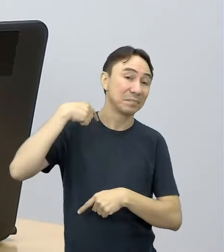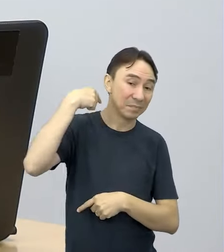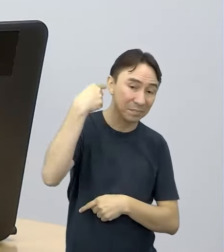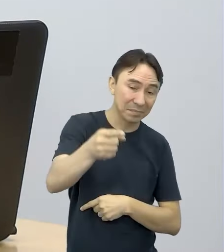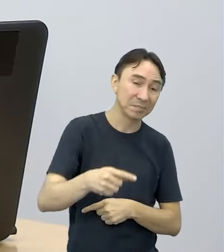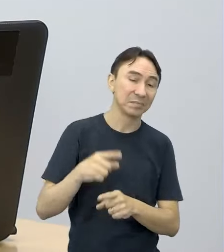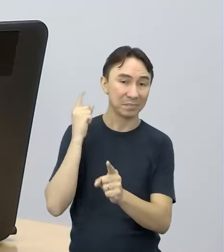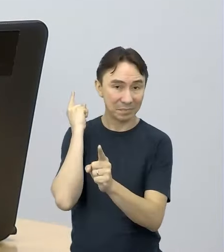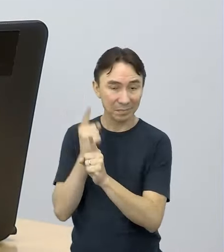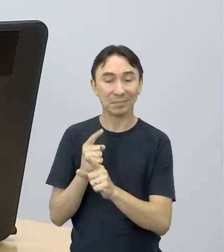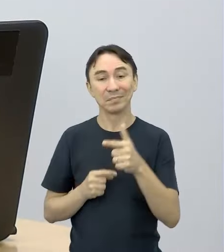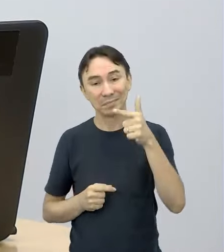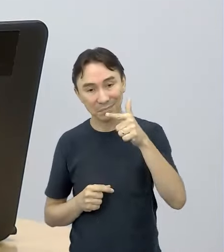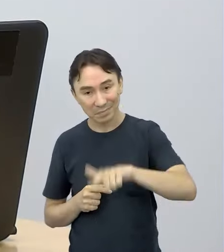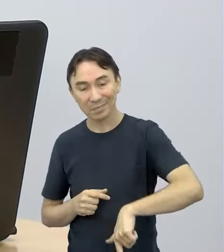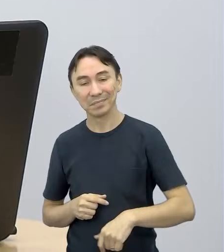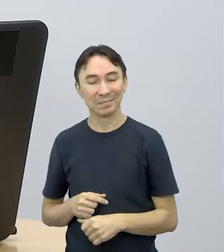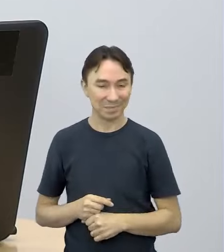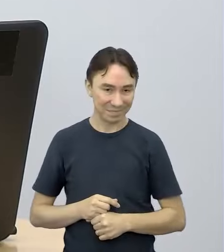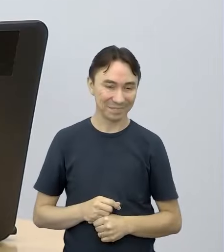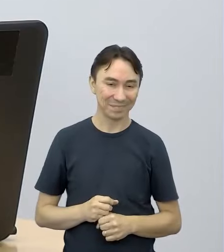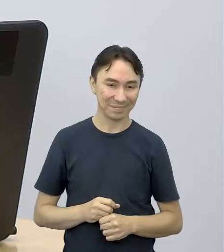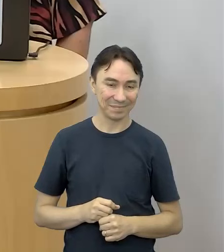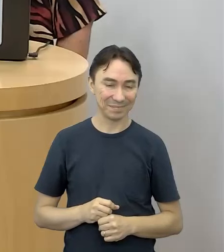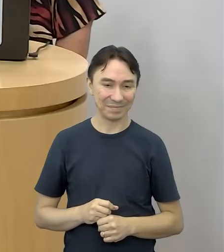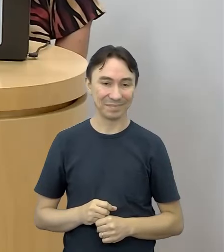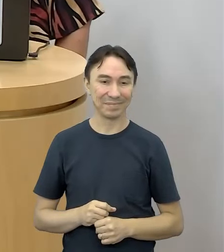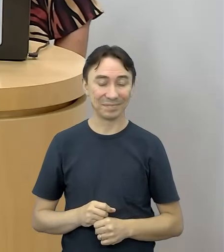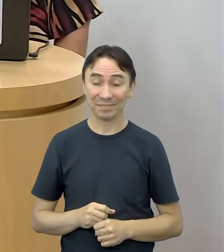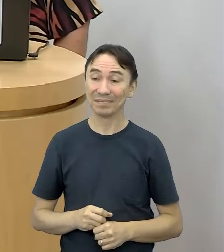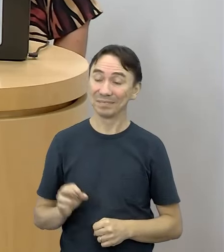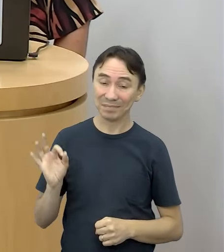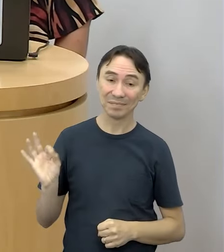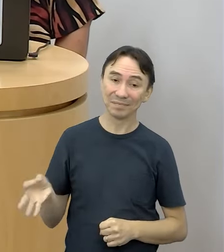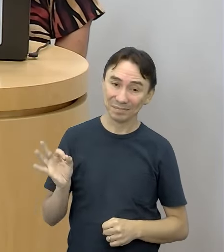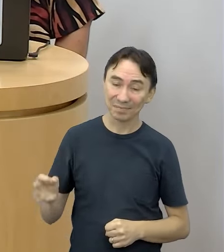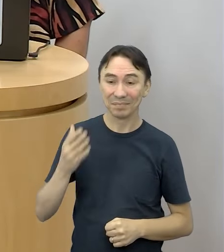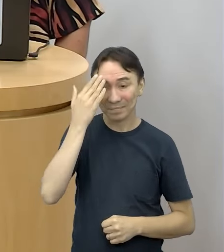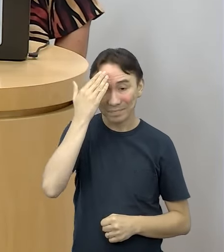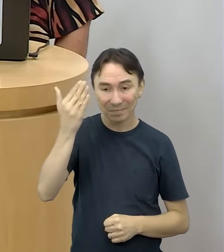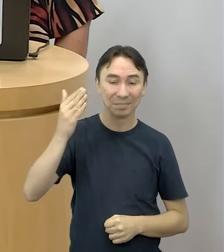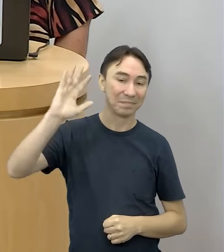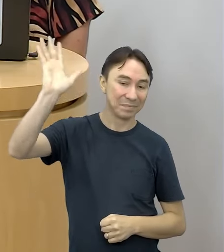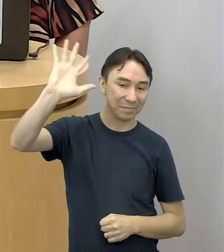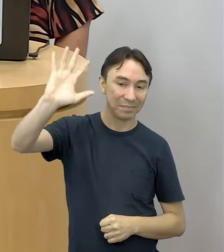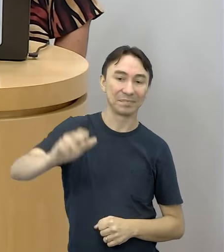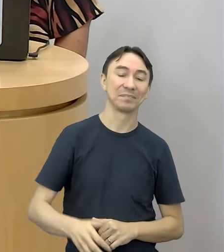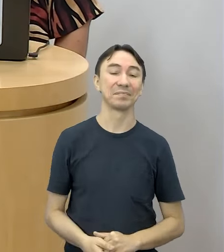daqui a alguns dias, né? A gente está por aí. É isso, obrigado pessoal e até a próxima.